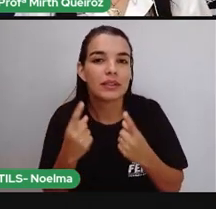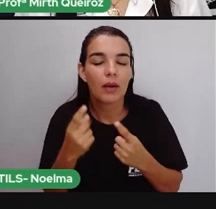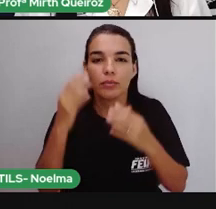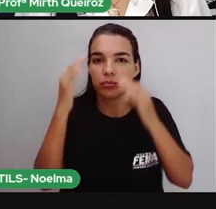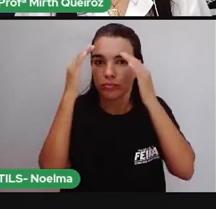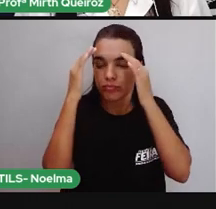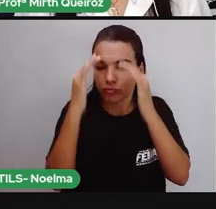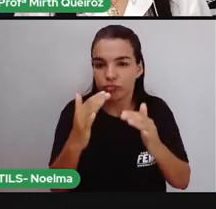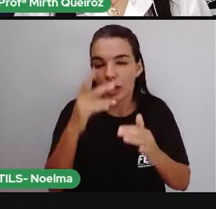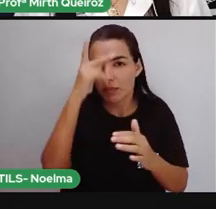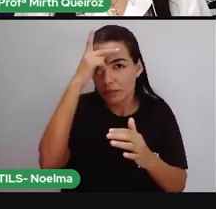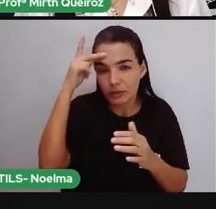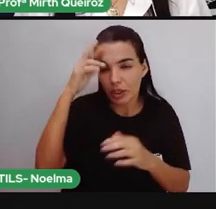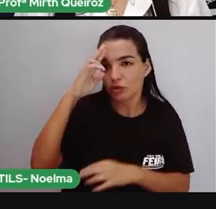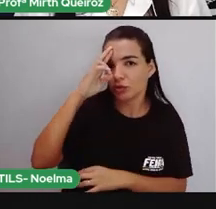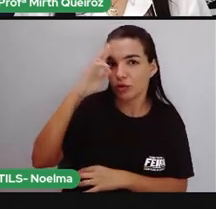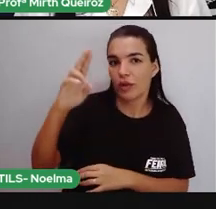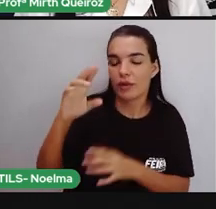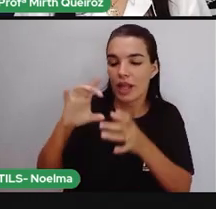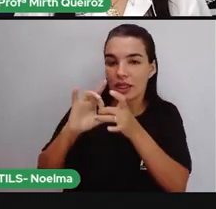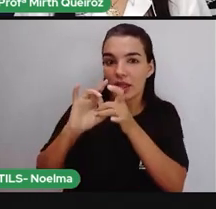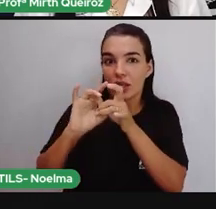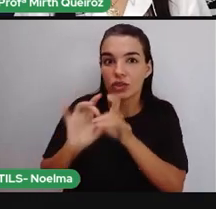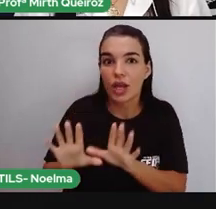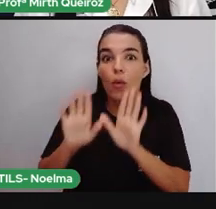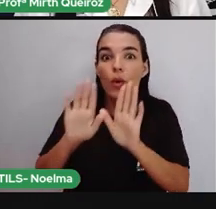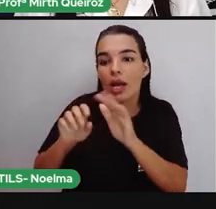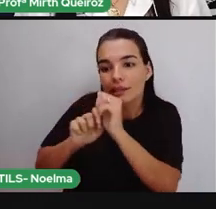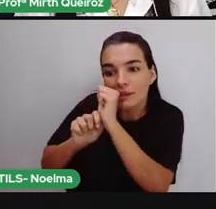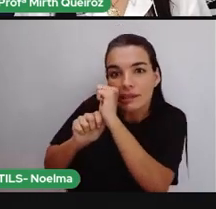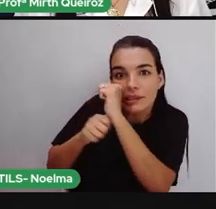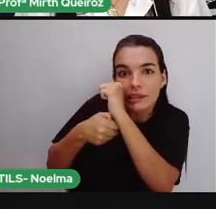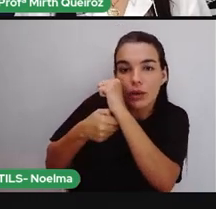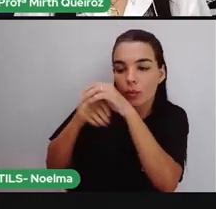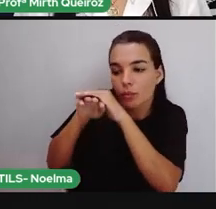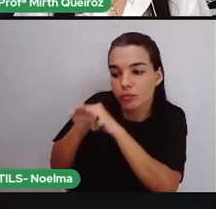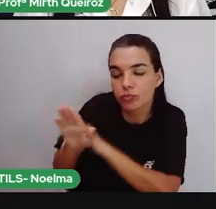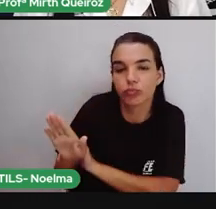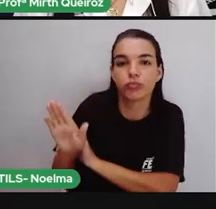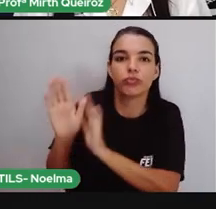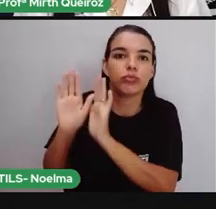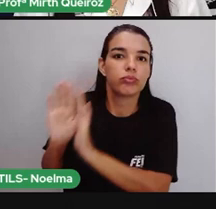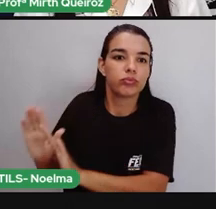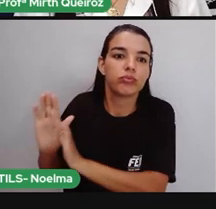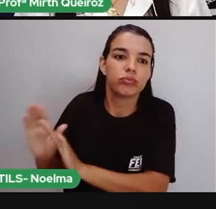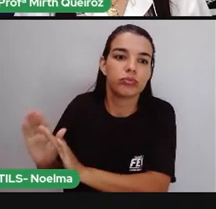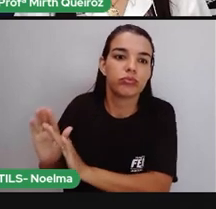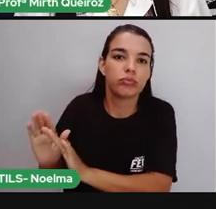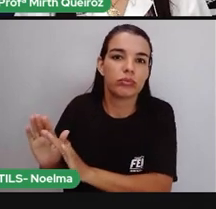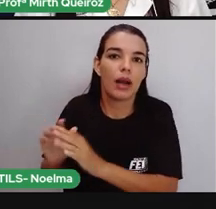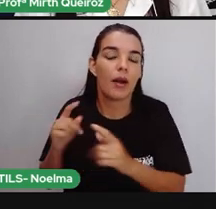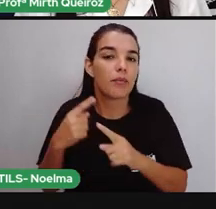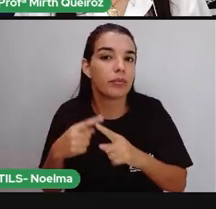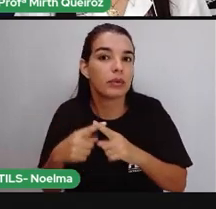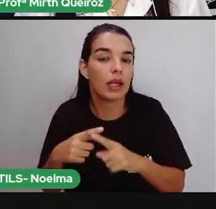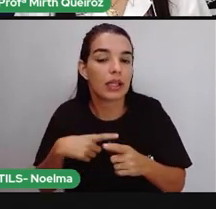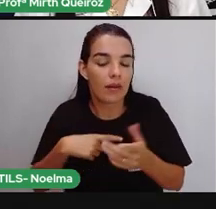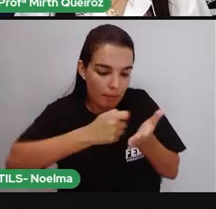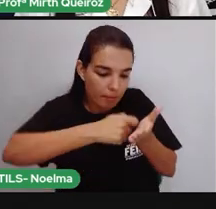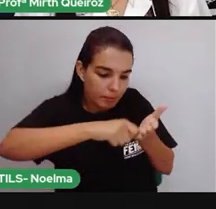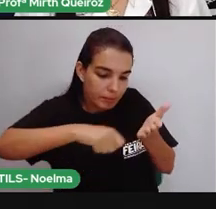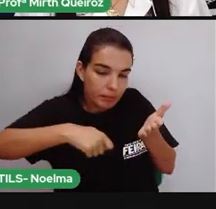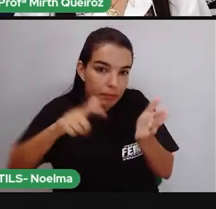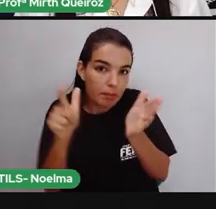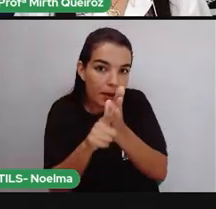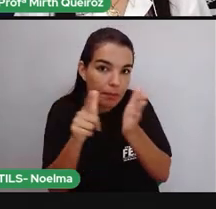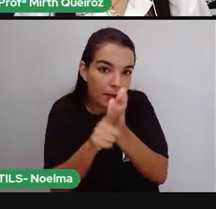proprietários a deixá-los em segurança com pessoas que davam como garantia um reciclo de